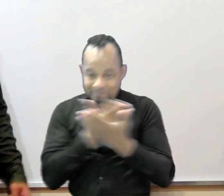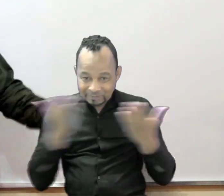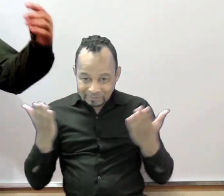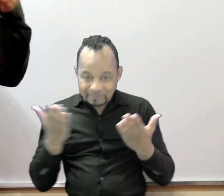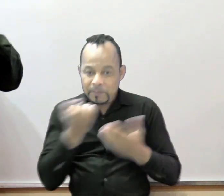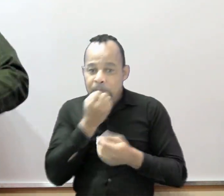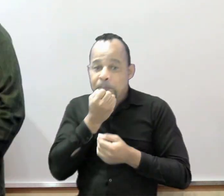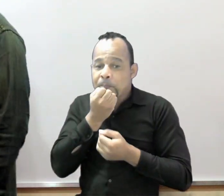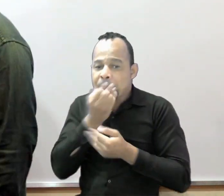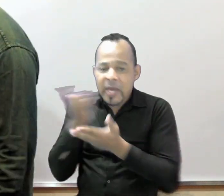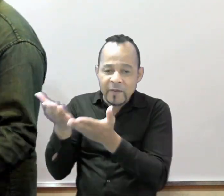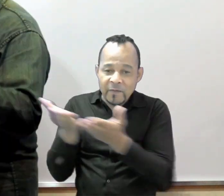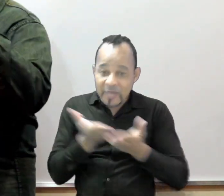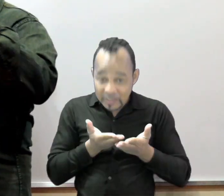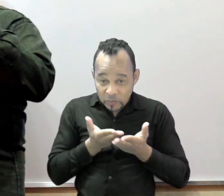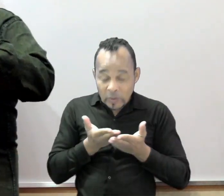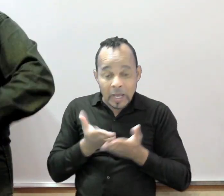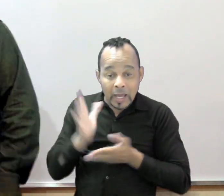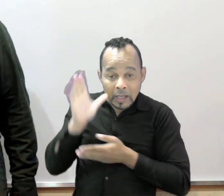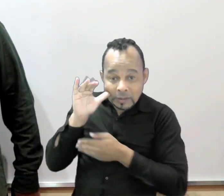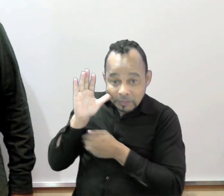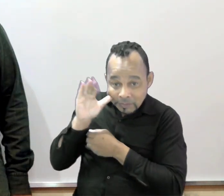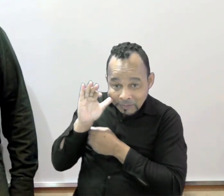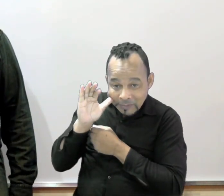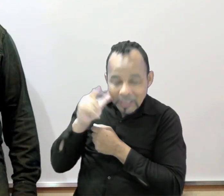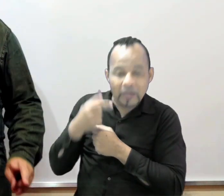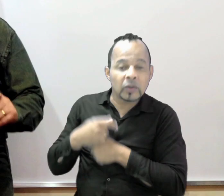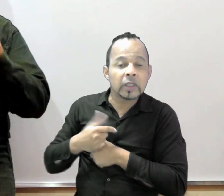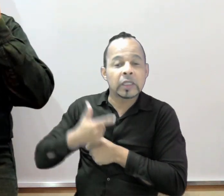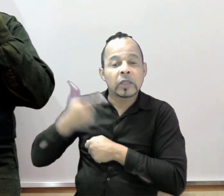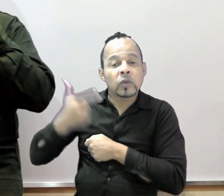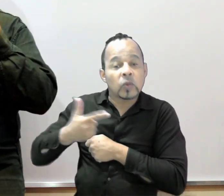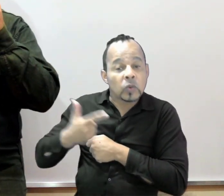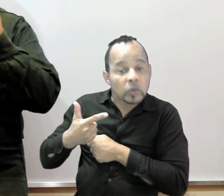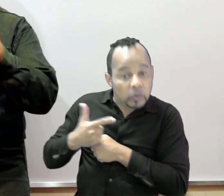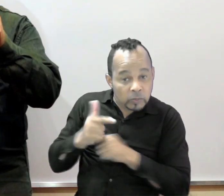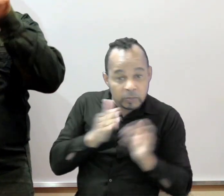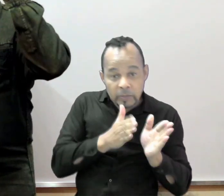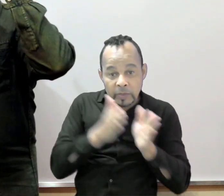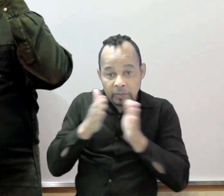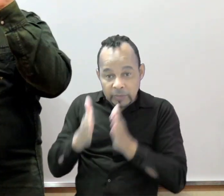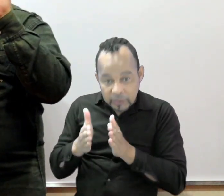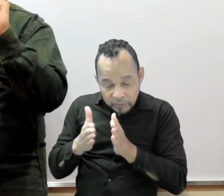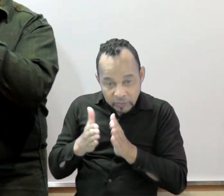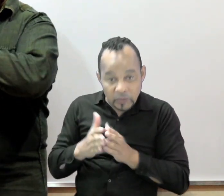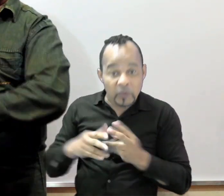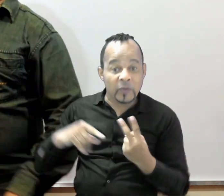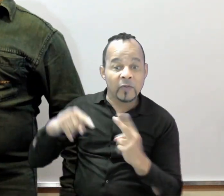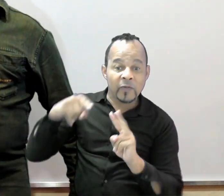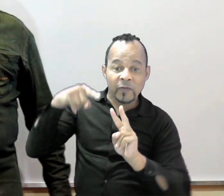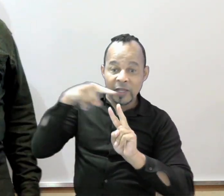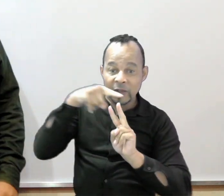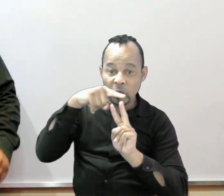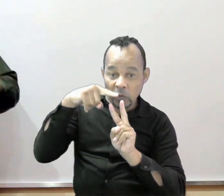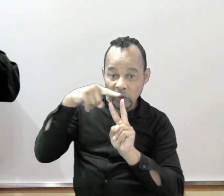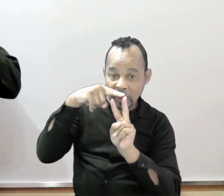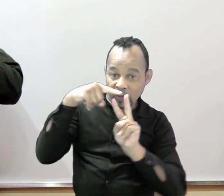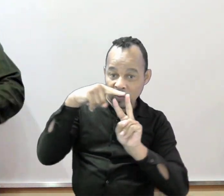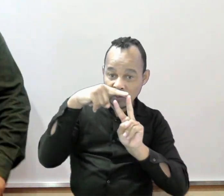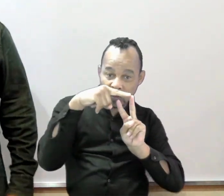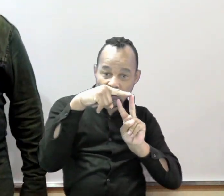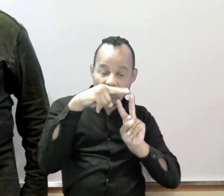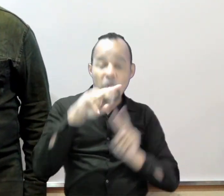Olá pessoal, bem-vindo ao canal para o nosso segundo módulo do curso Vetores, Usos e Abusos. Se